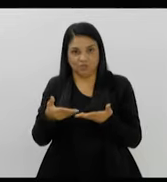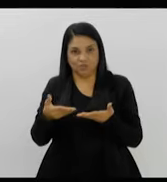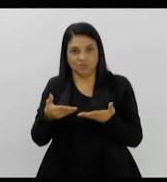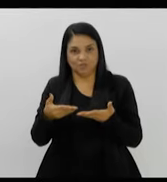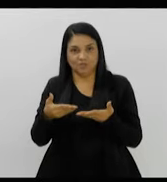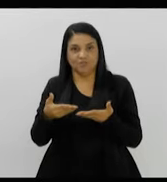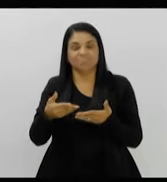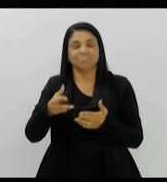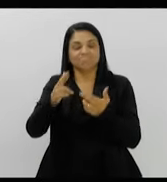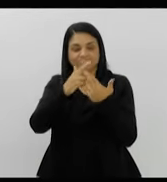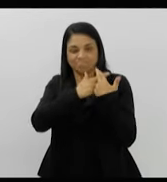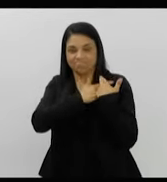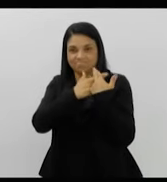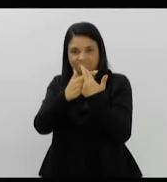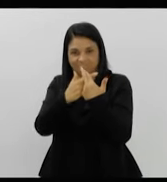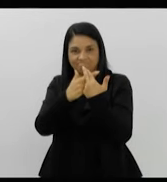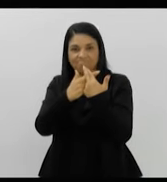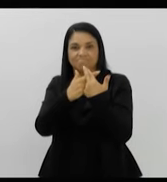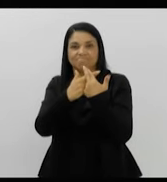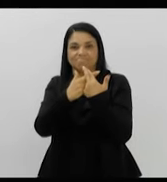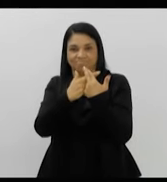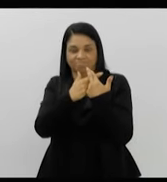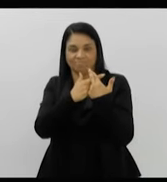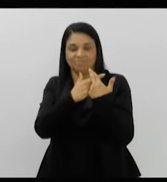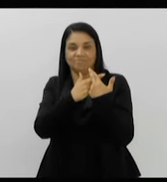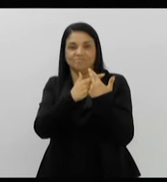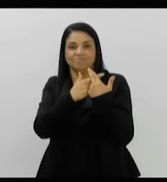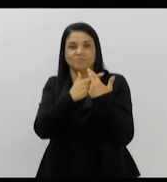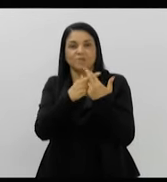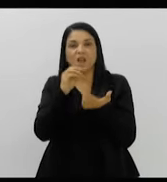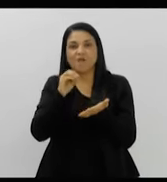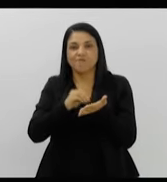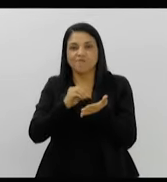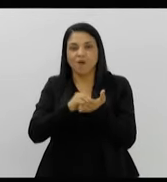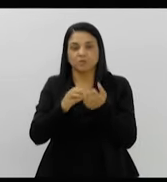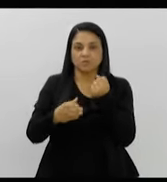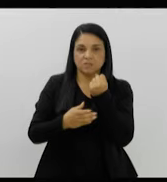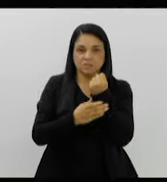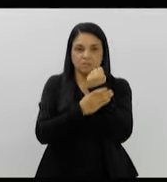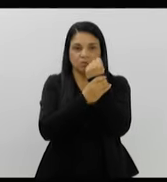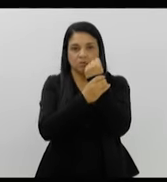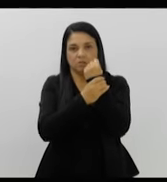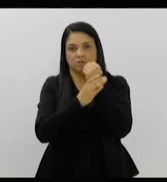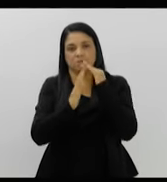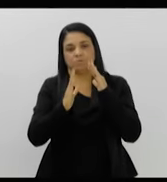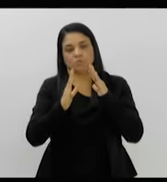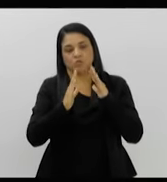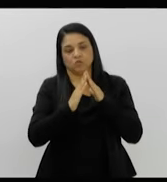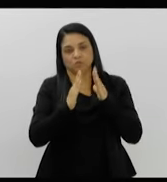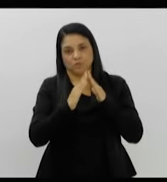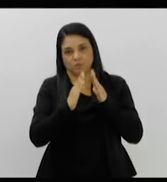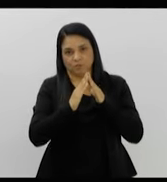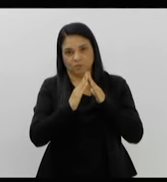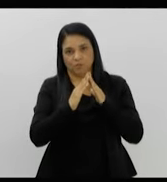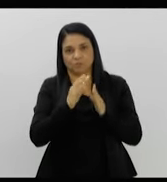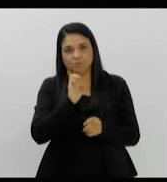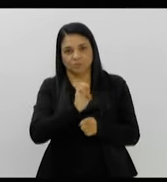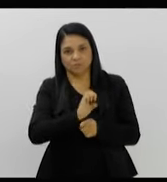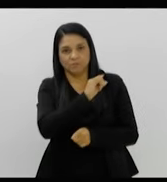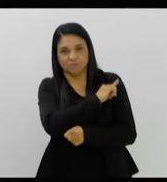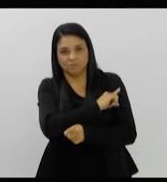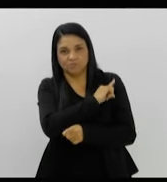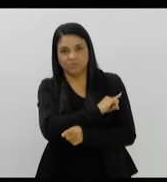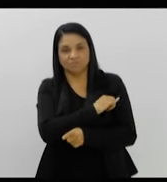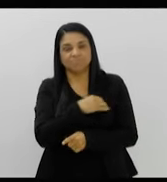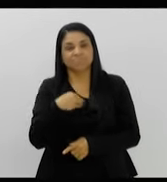os responsáveis por toda a insegurança que nós moradores do Rio de Janeiro vivenciamos